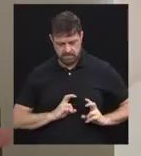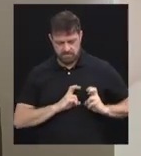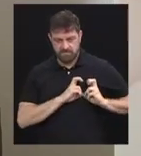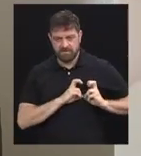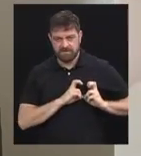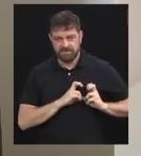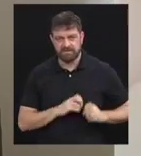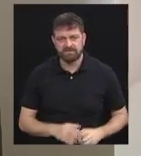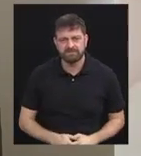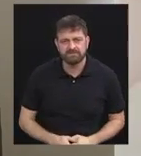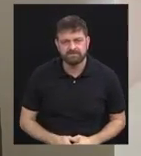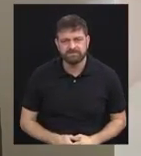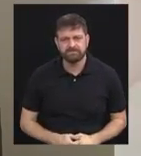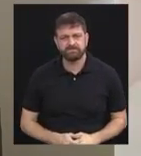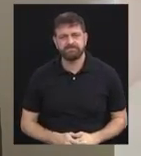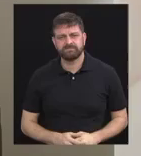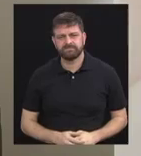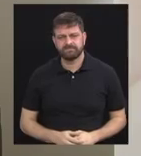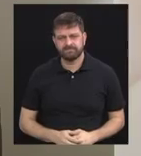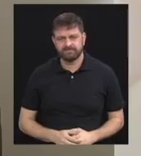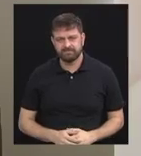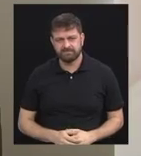seja,